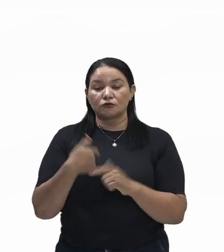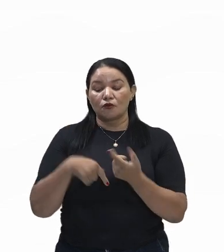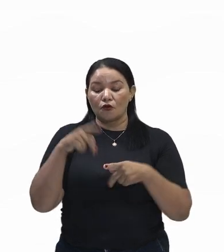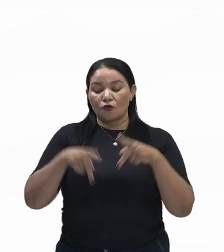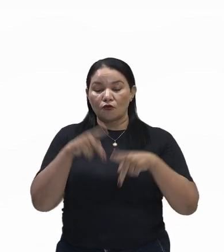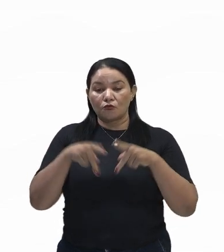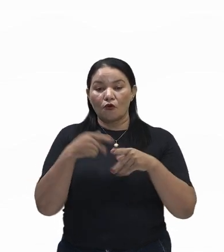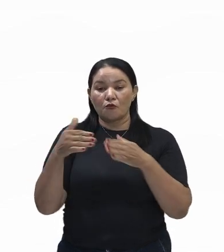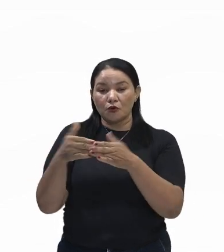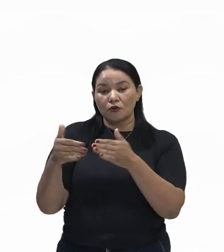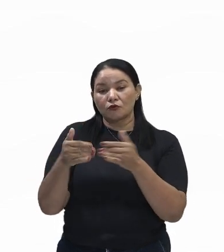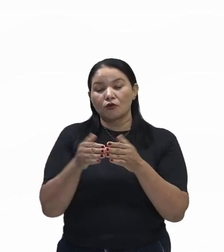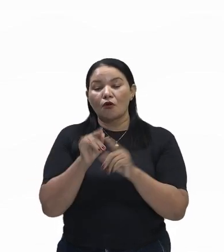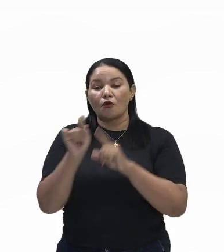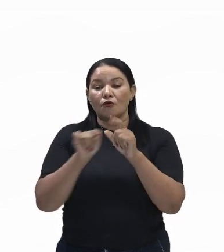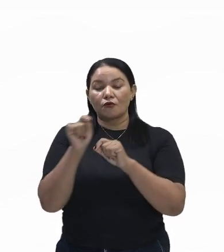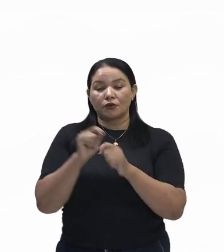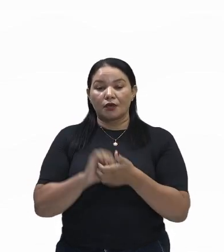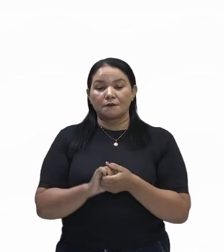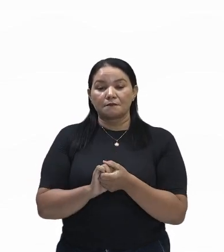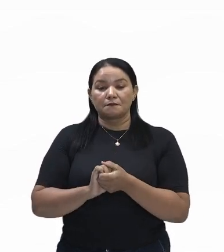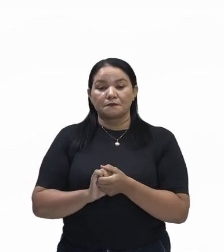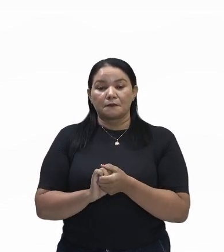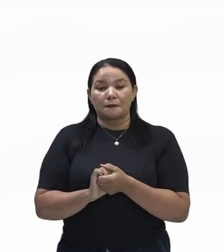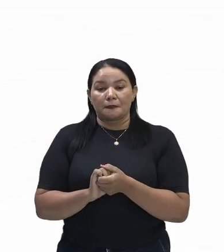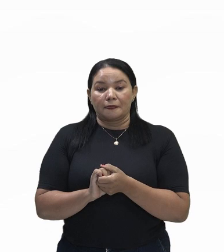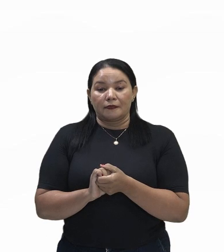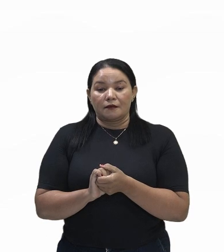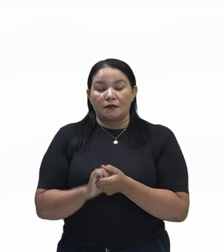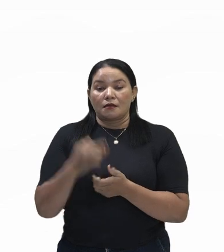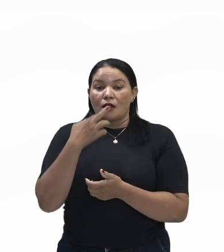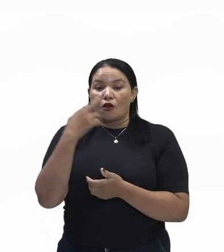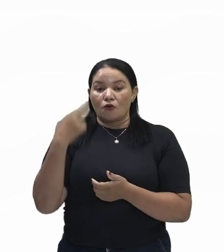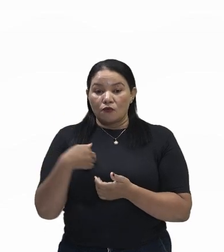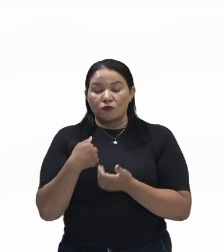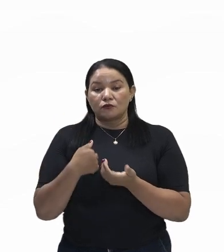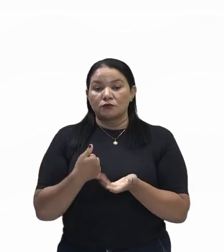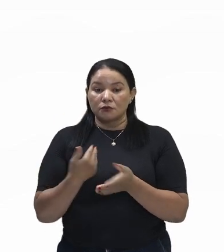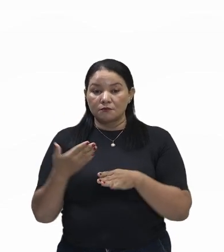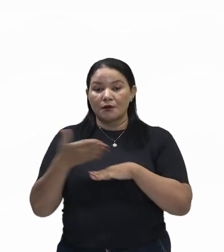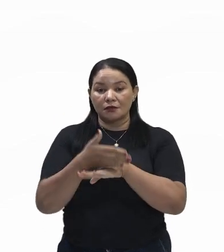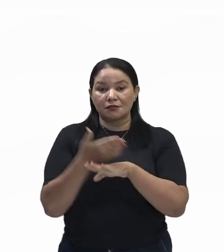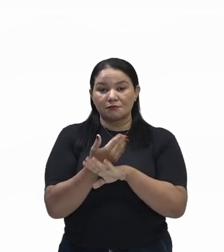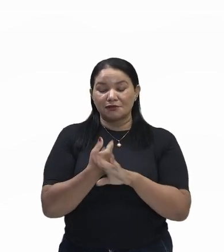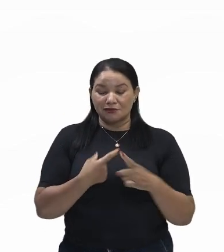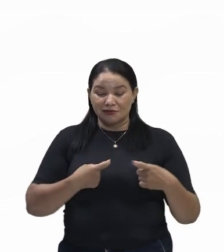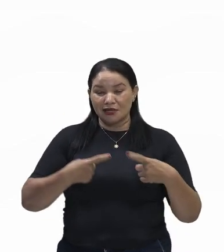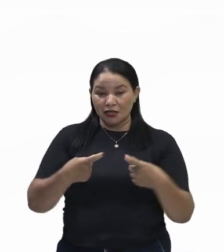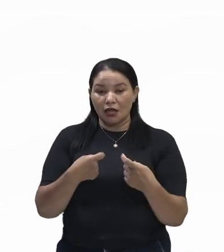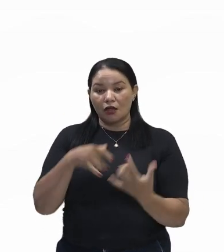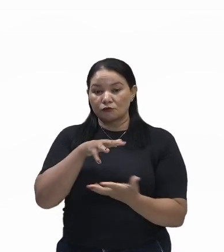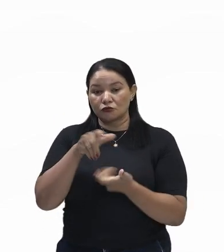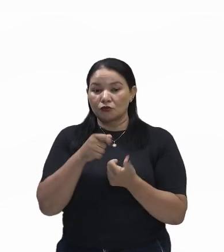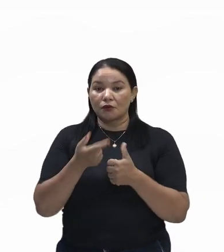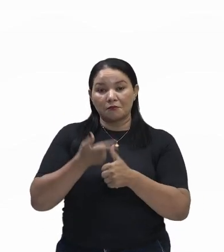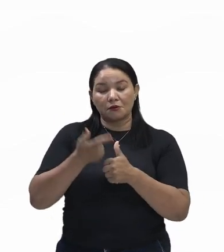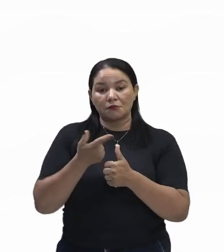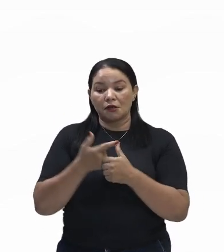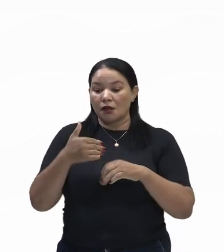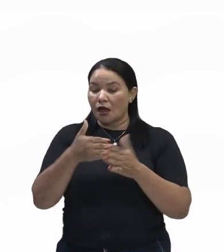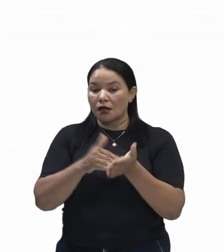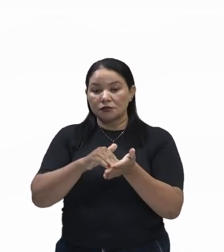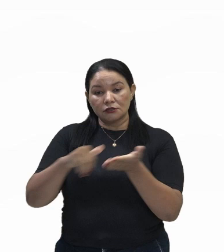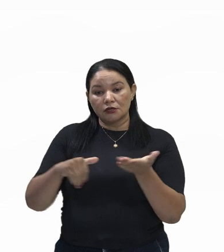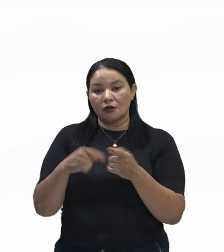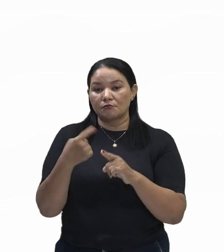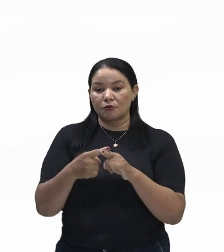povo era a retirada da Rússia da Primeira Guerra Mundial, porque muitos